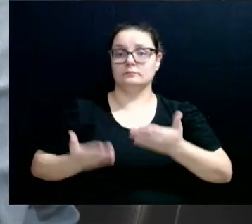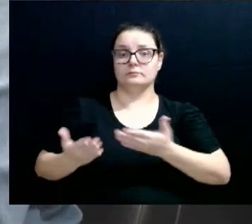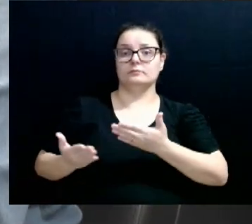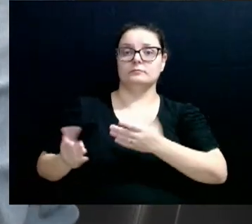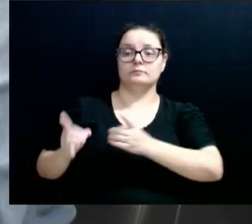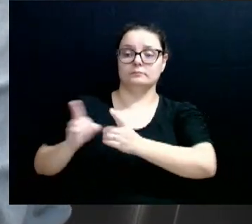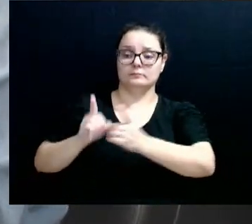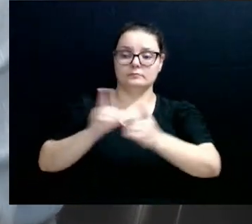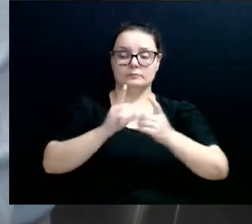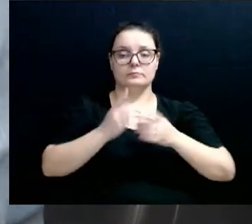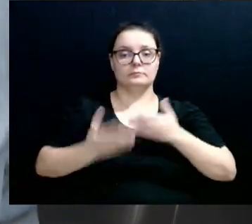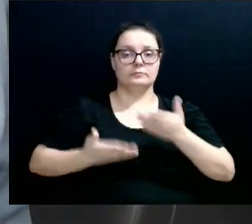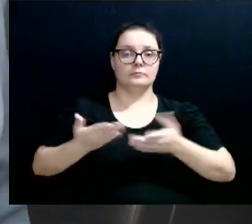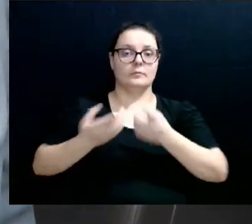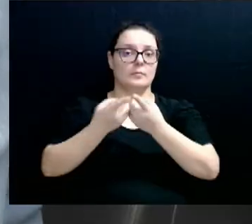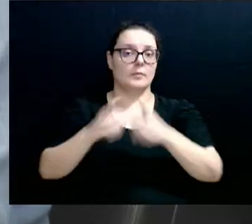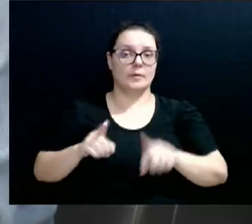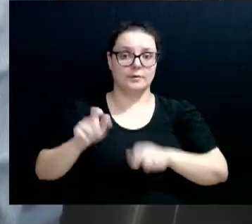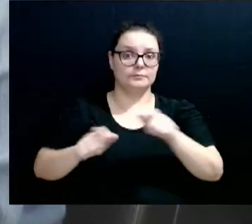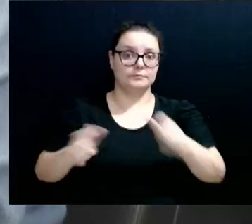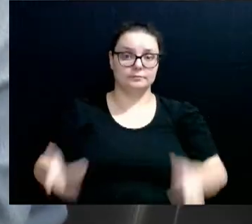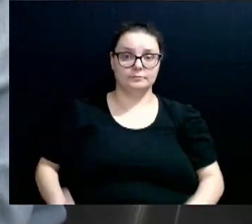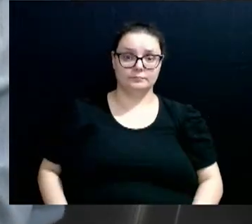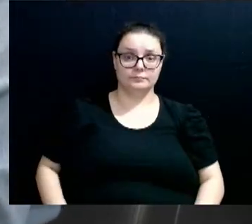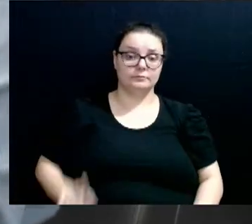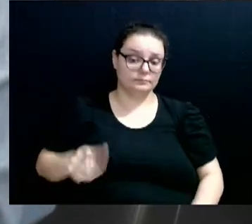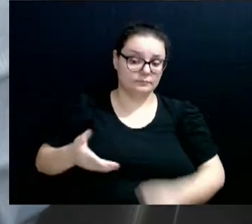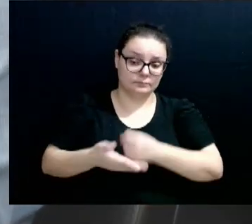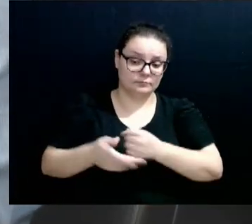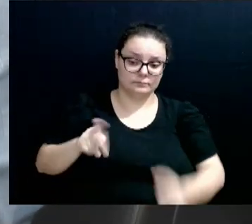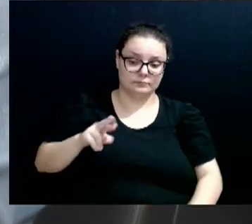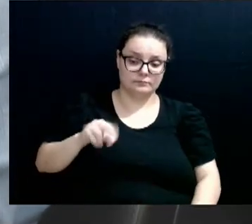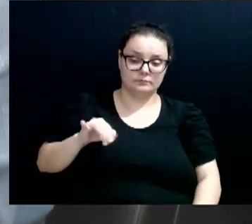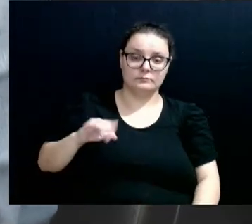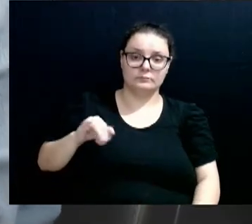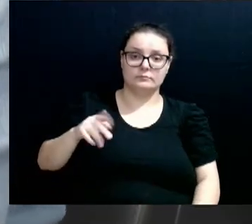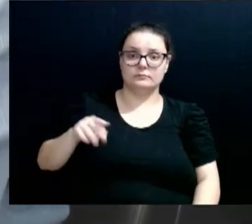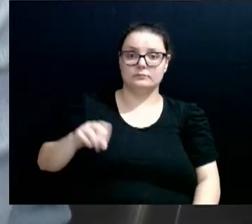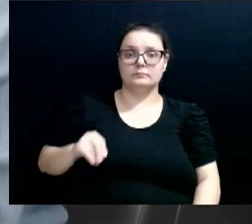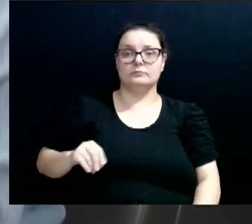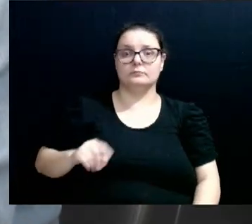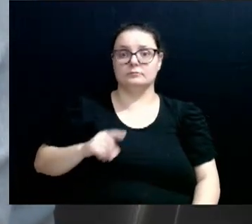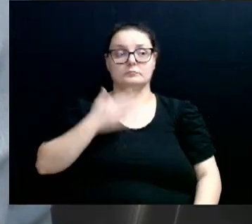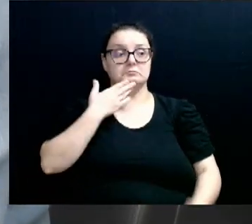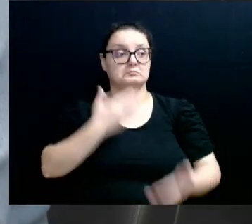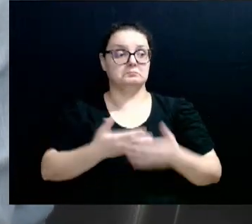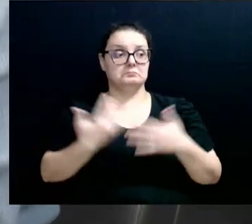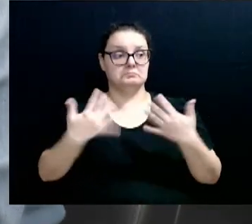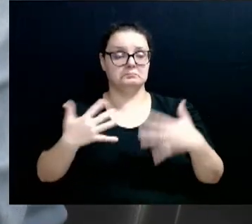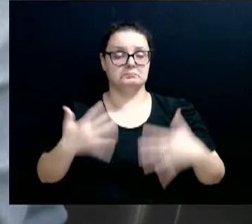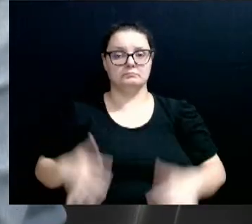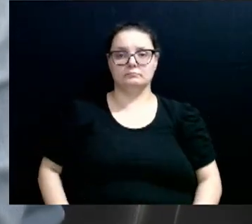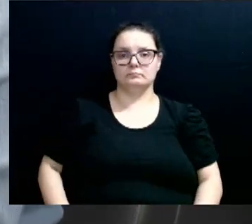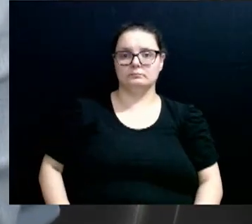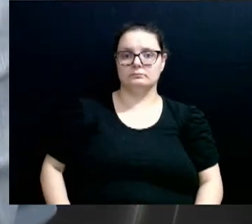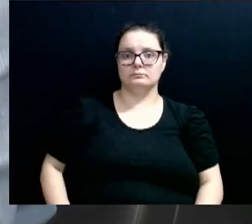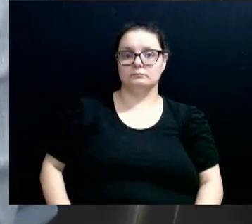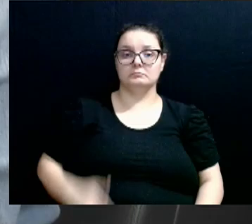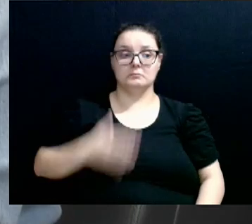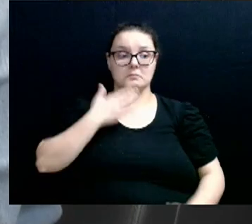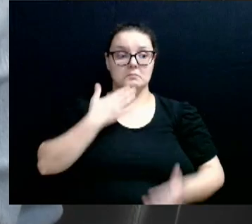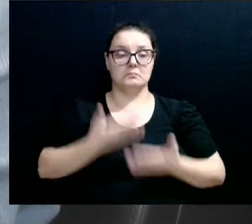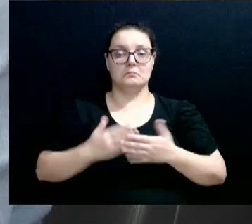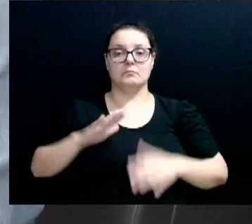serviço público é algo que é um princípio, né? Não deveria gerar espanto, eu não deveria me espantar quando eu encontro com um